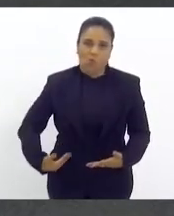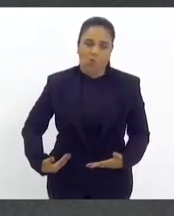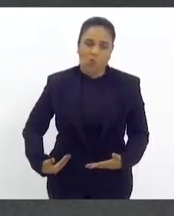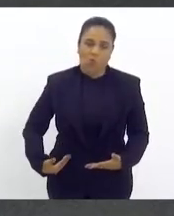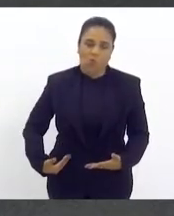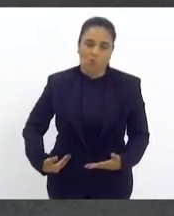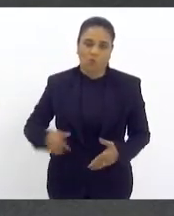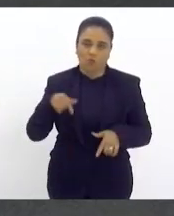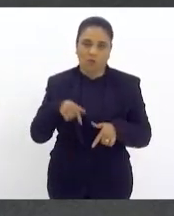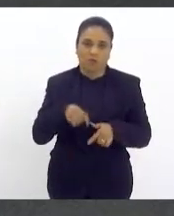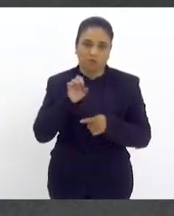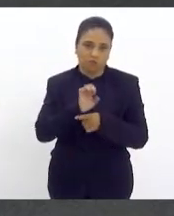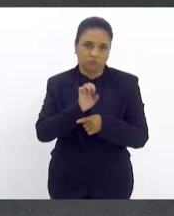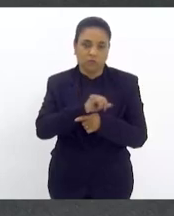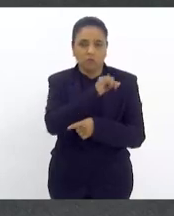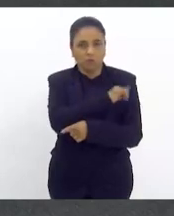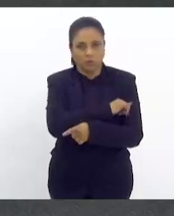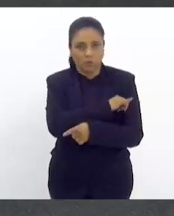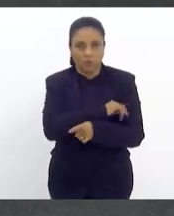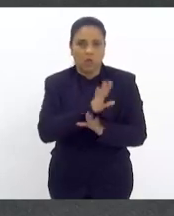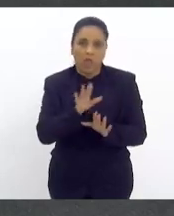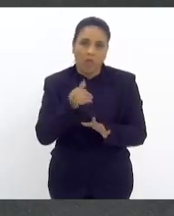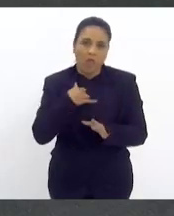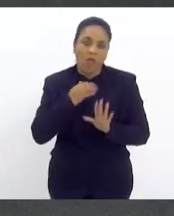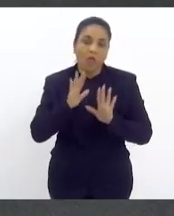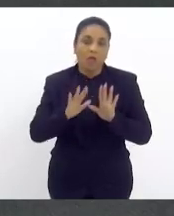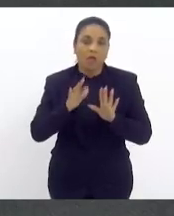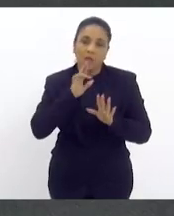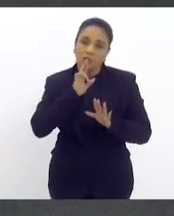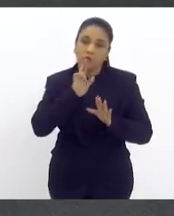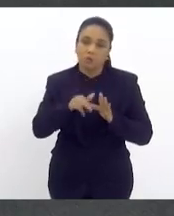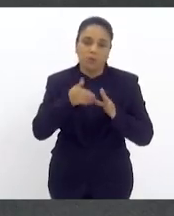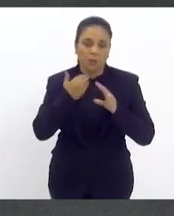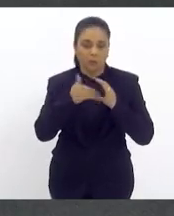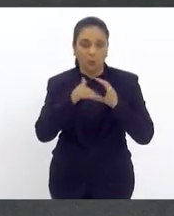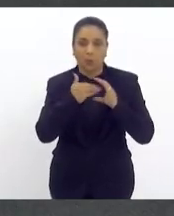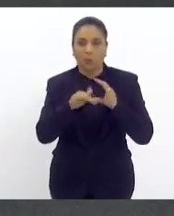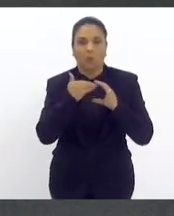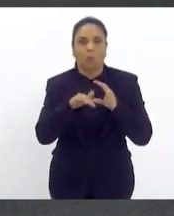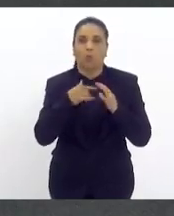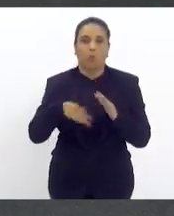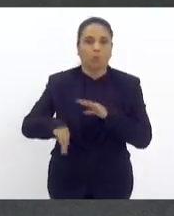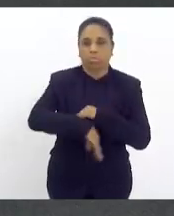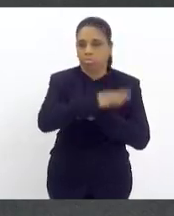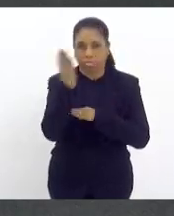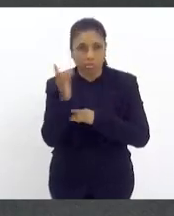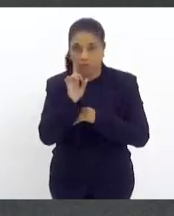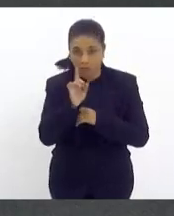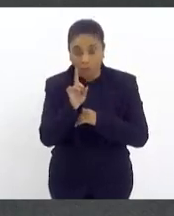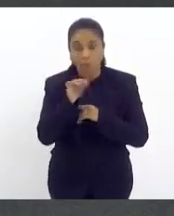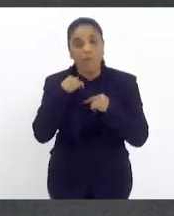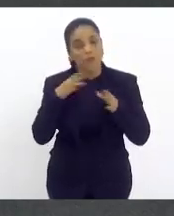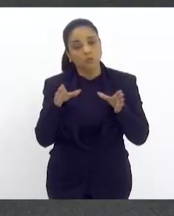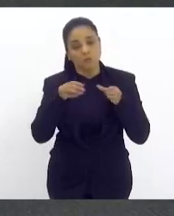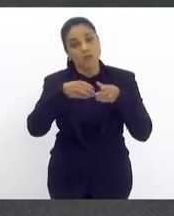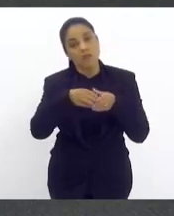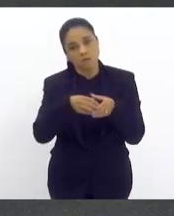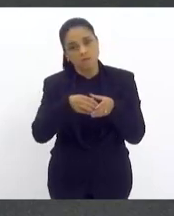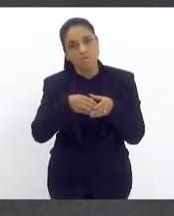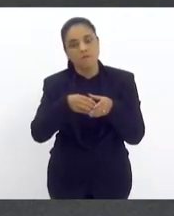não vou dizer que ele passasse o dia responder mas que tivesse uma equipe que dissesse Olha tá uma indicação